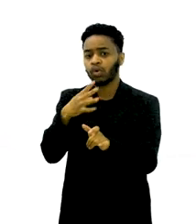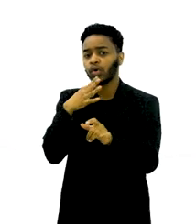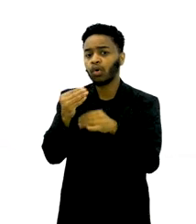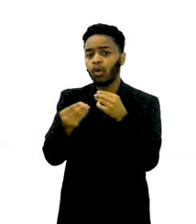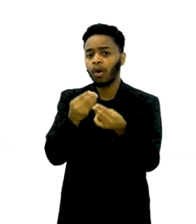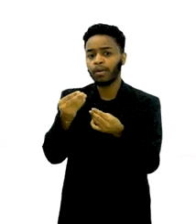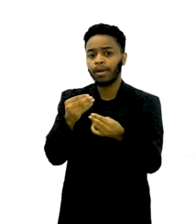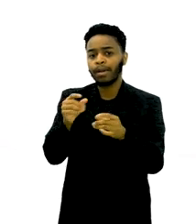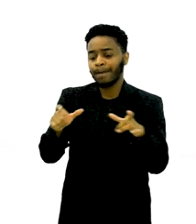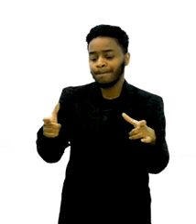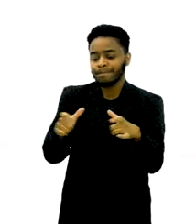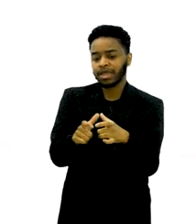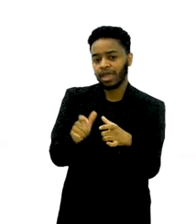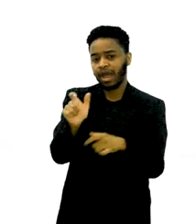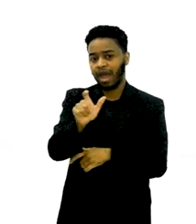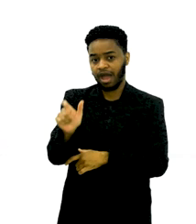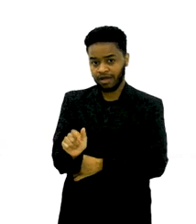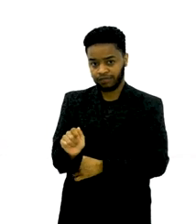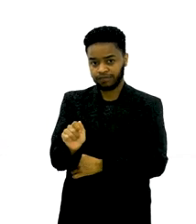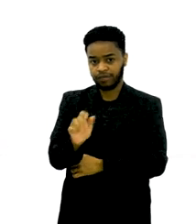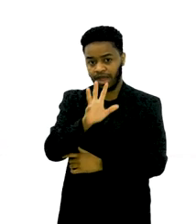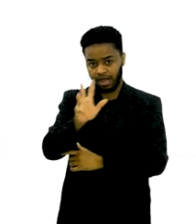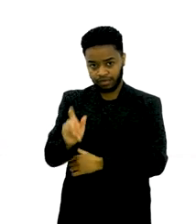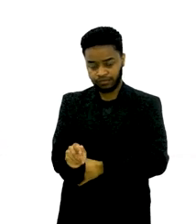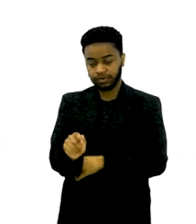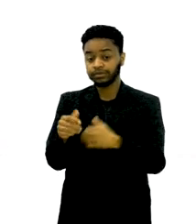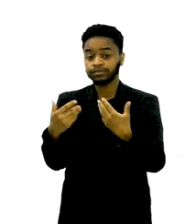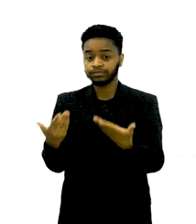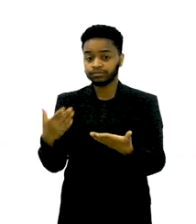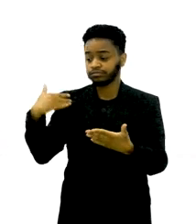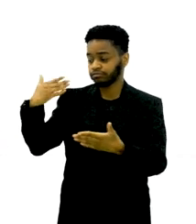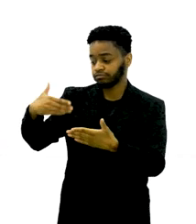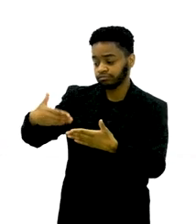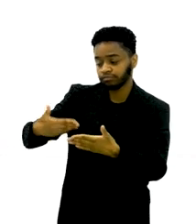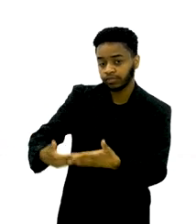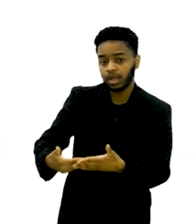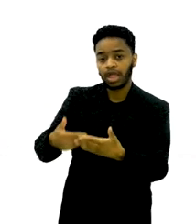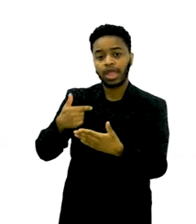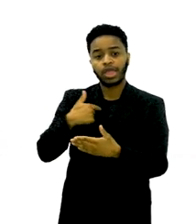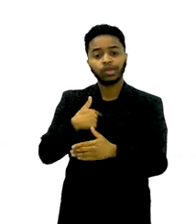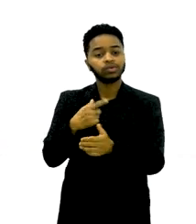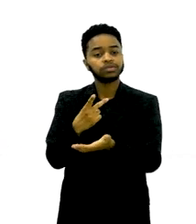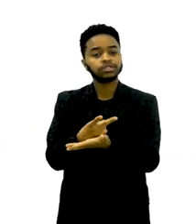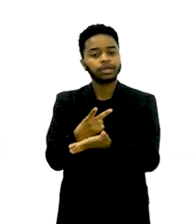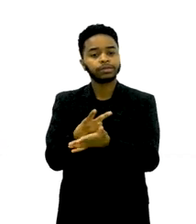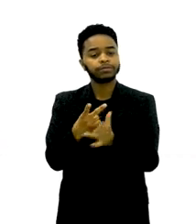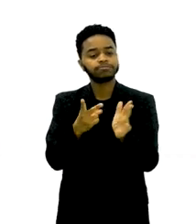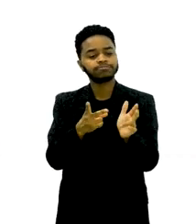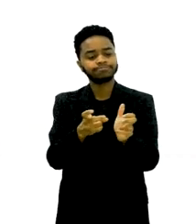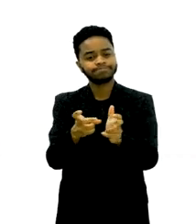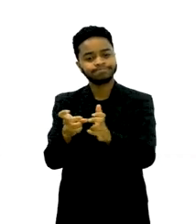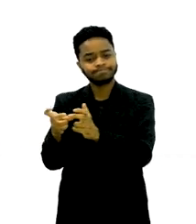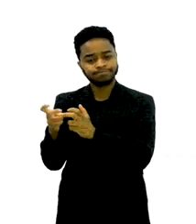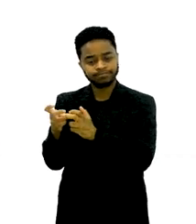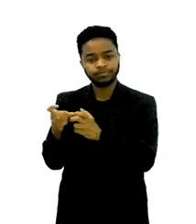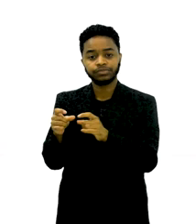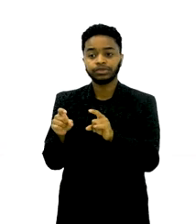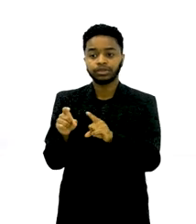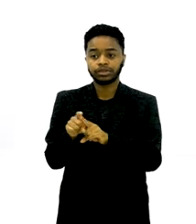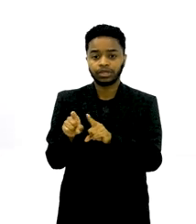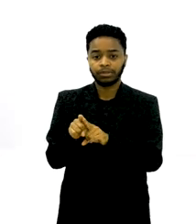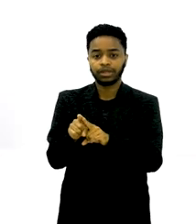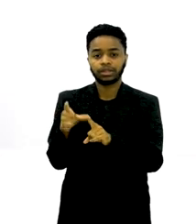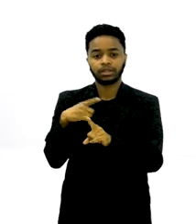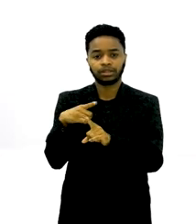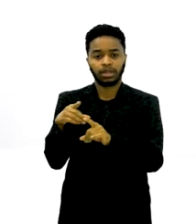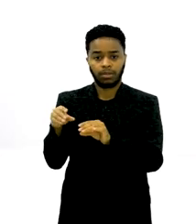batizou e E aí eu ao longo de tudo isso eu vim acompanhando eh e aí essa